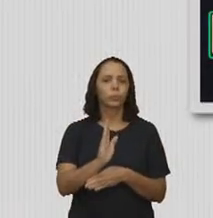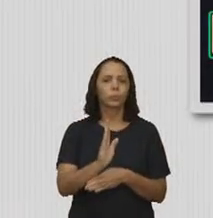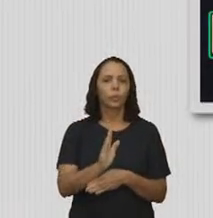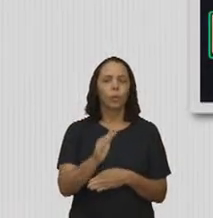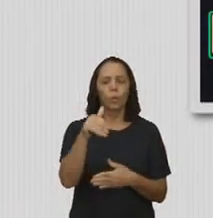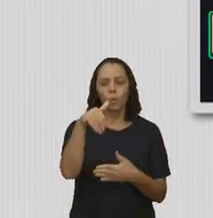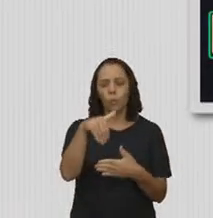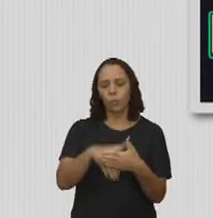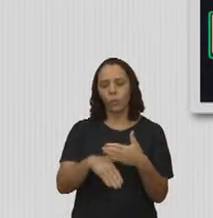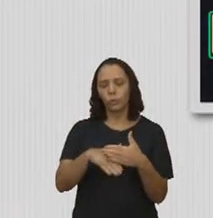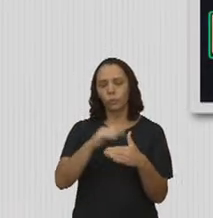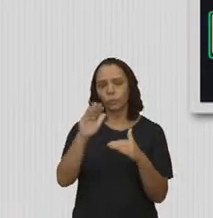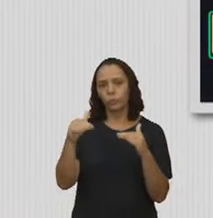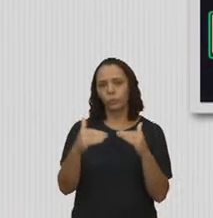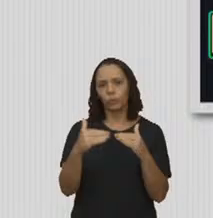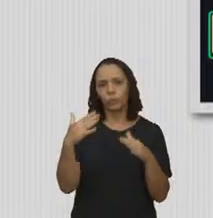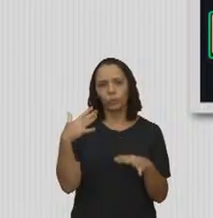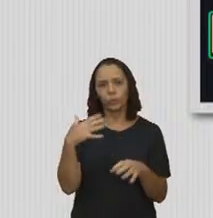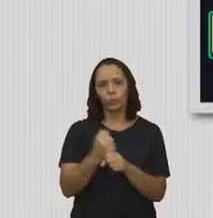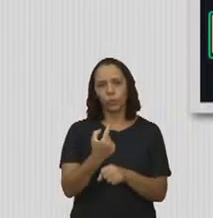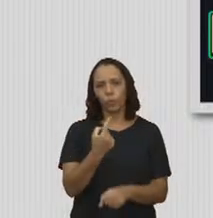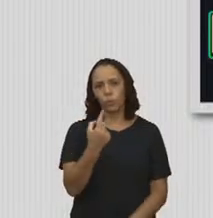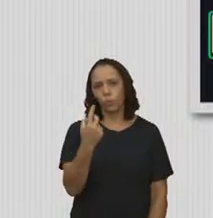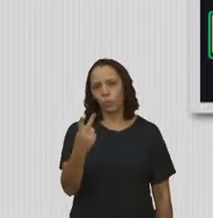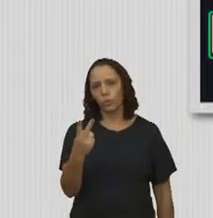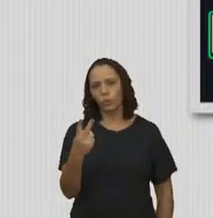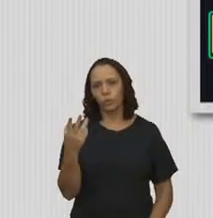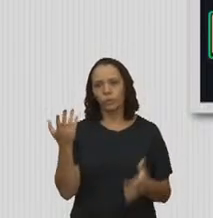12 votos favoráveis.